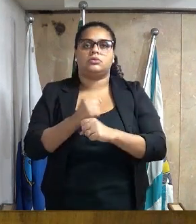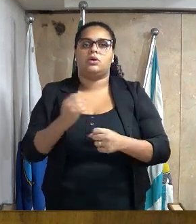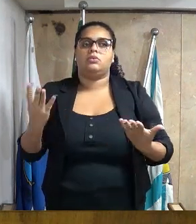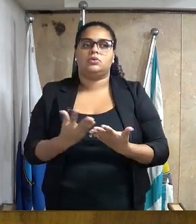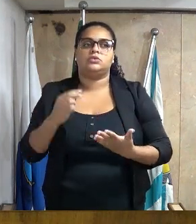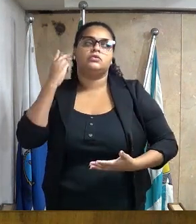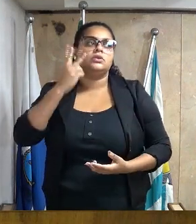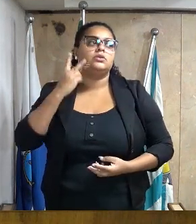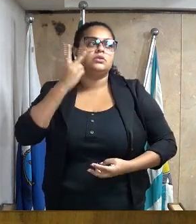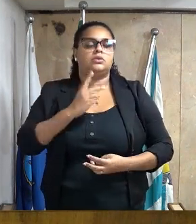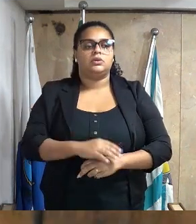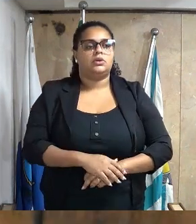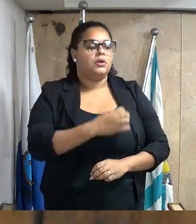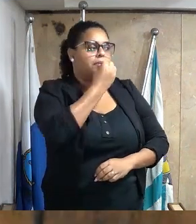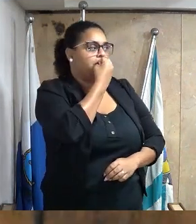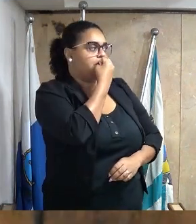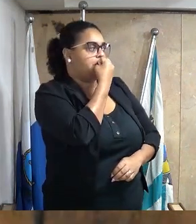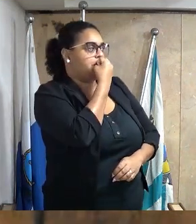quórum.